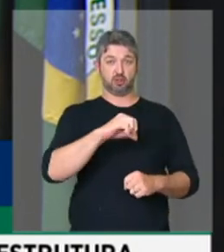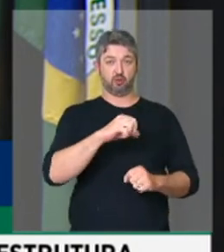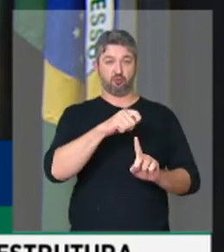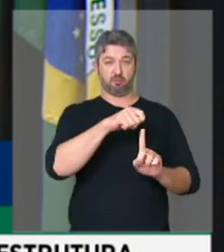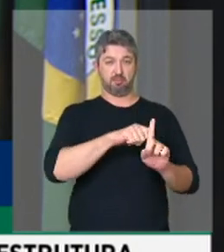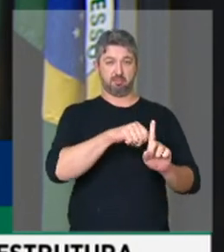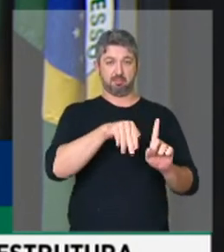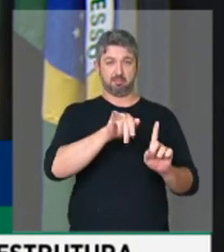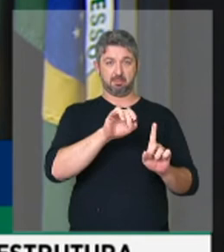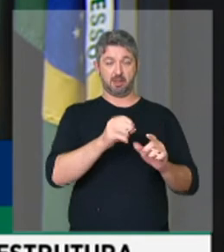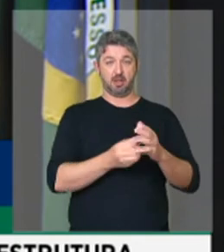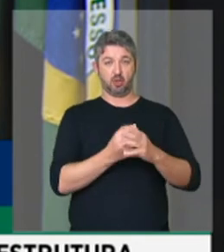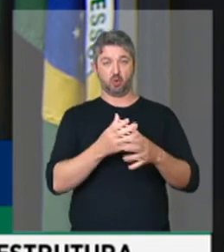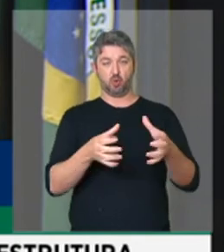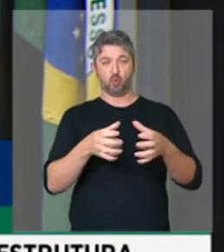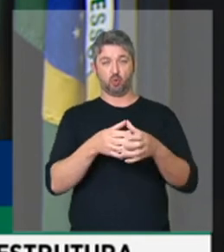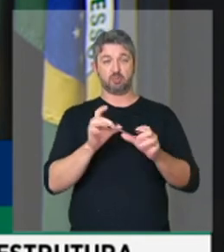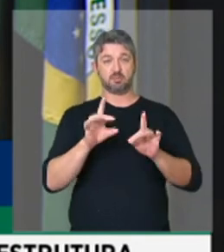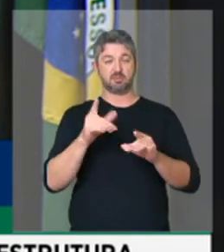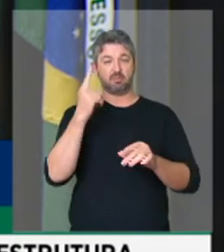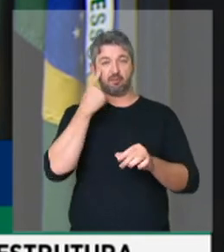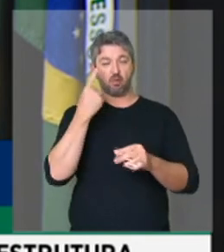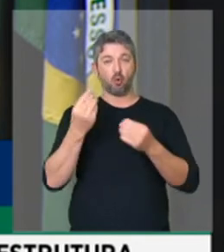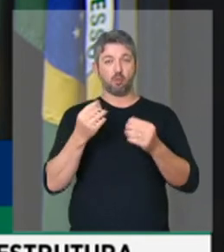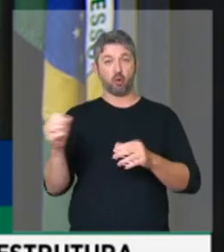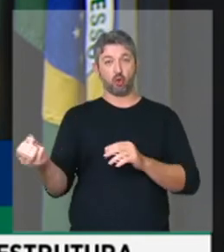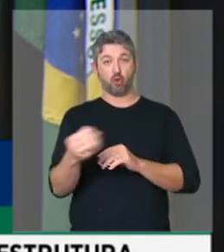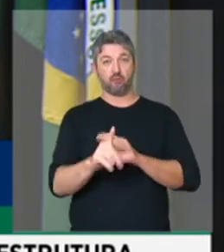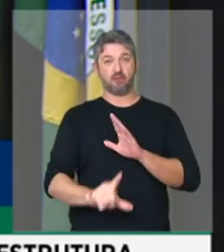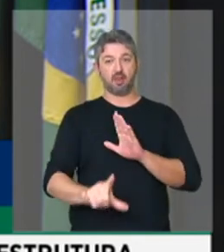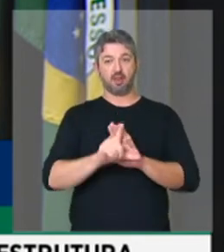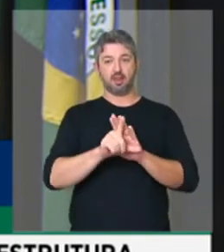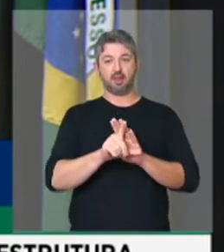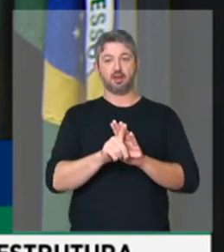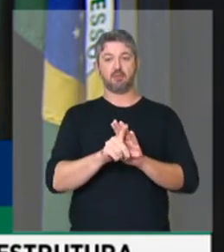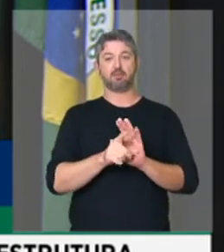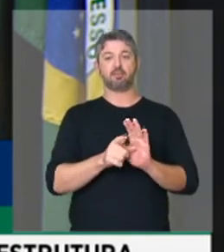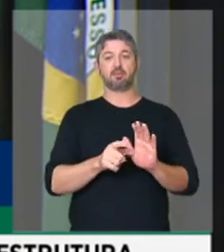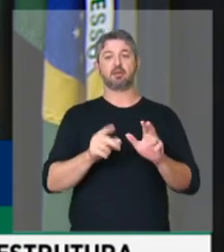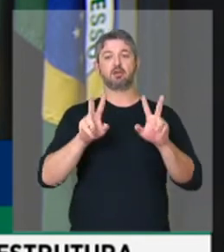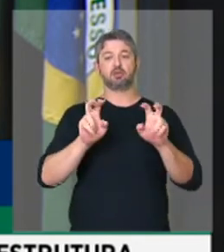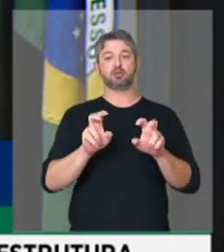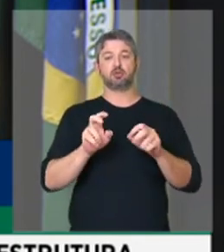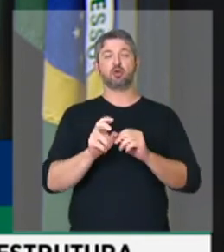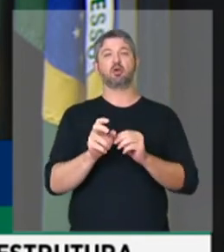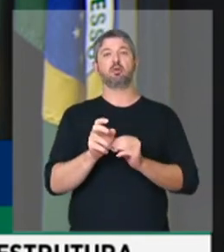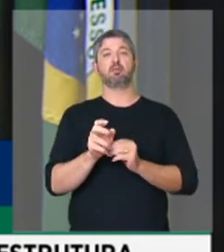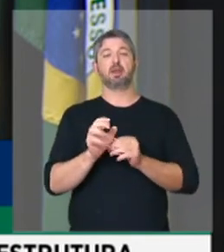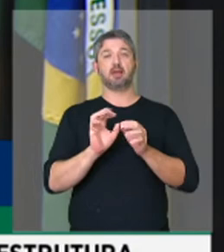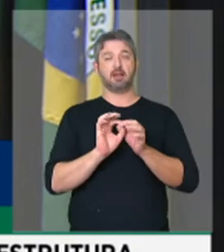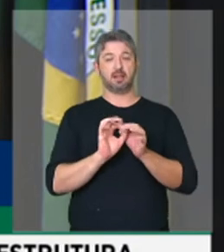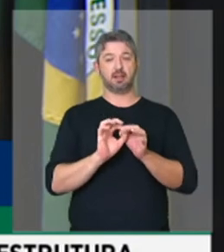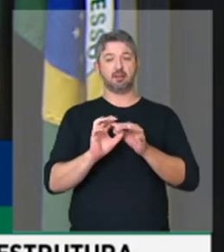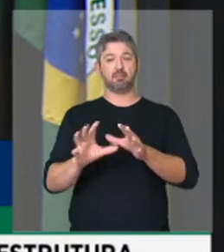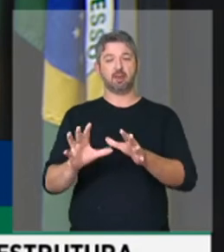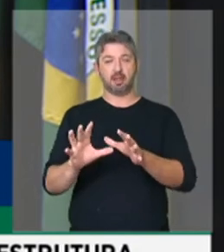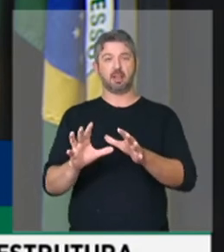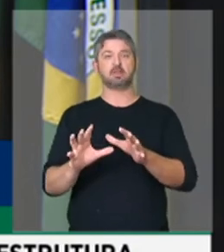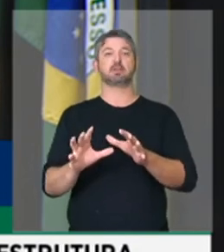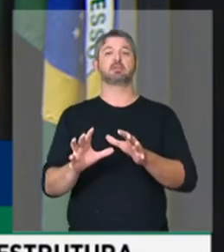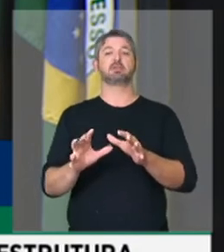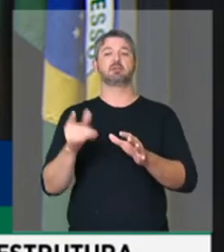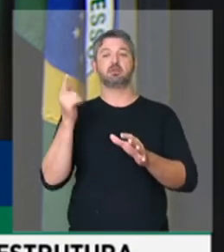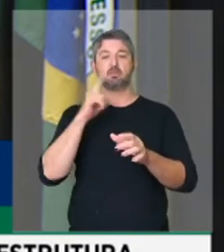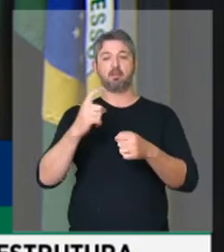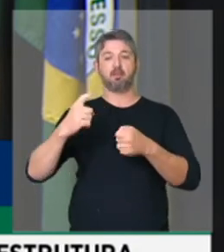comissão especial para analisar um novo marco legal para a legislação vigente das concessões e autorizações,